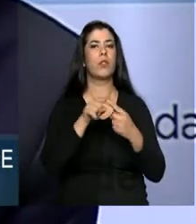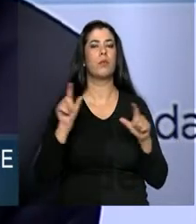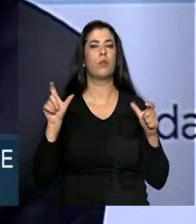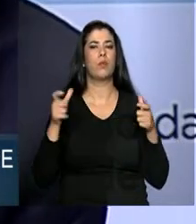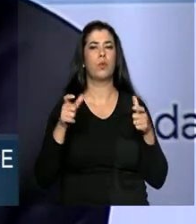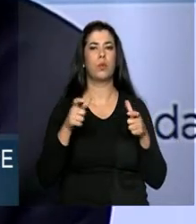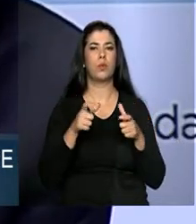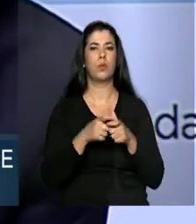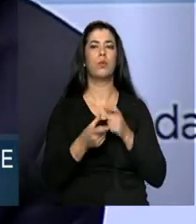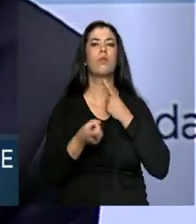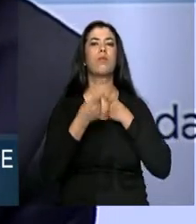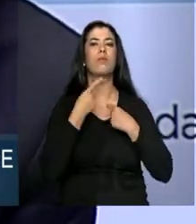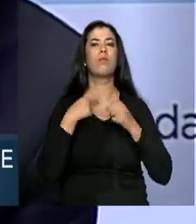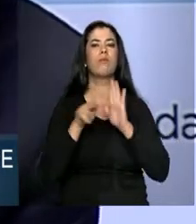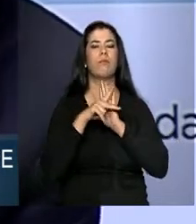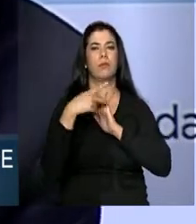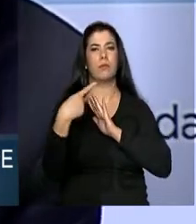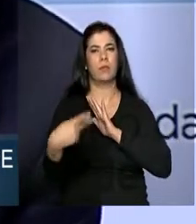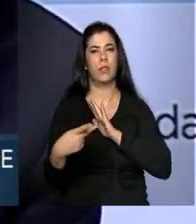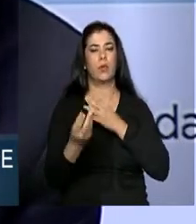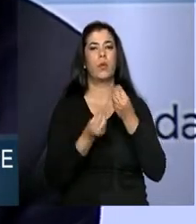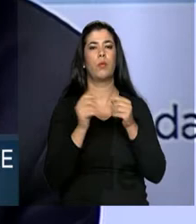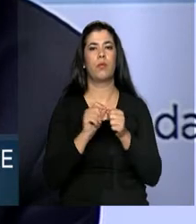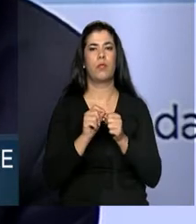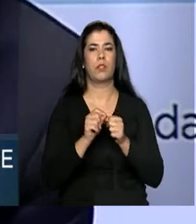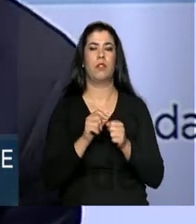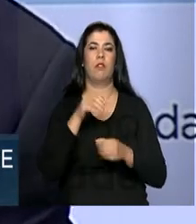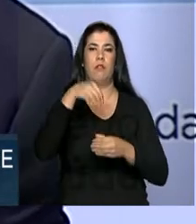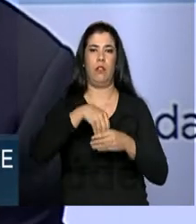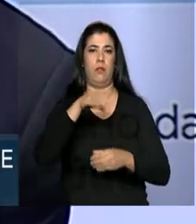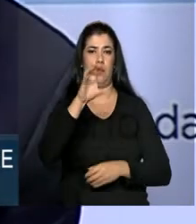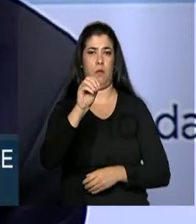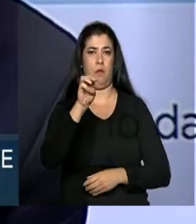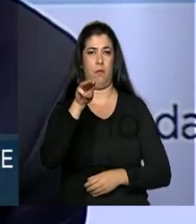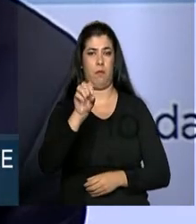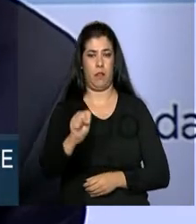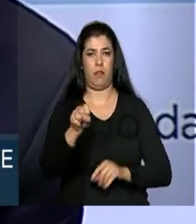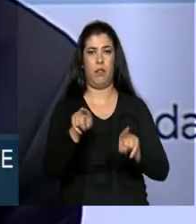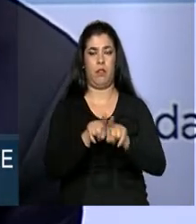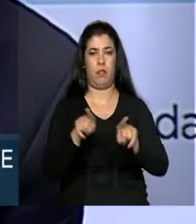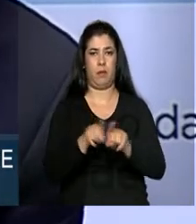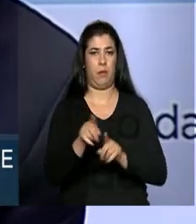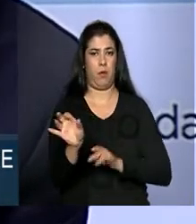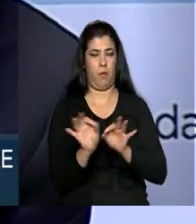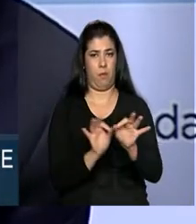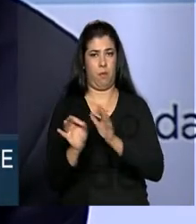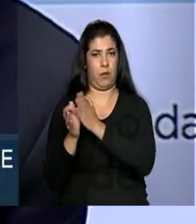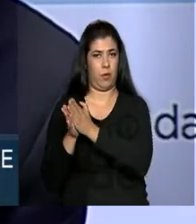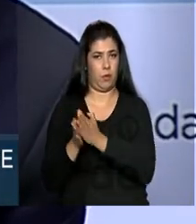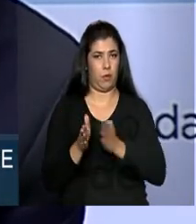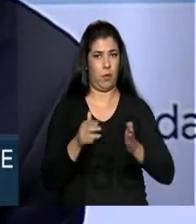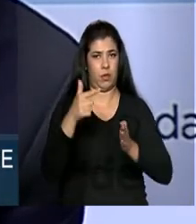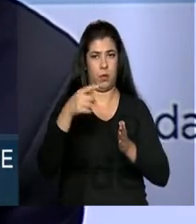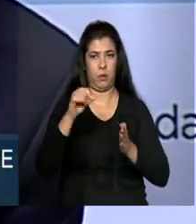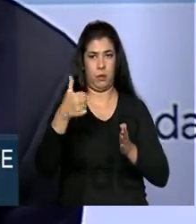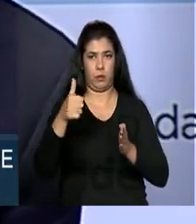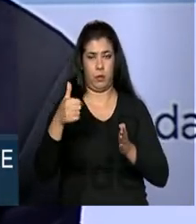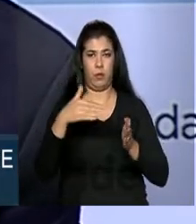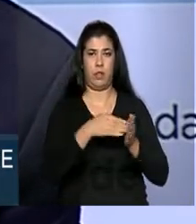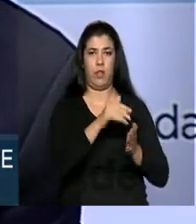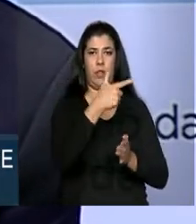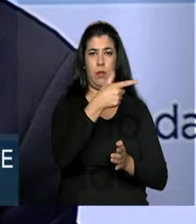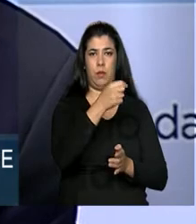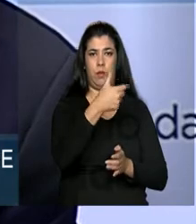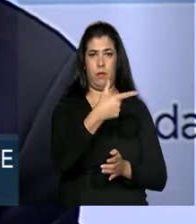que são desejáveis, mas tanto a Organização Mundial de Saúde como o nosso plano, que vai de 2011 a 2020,